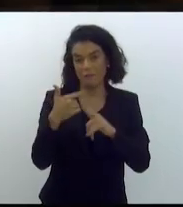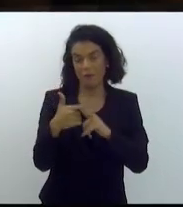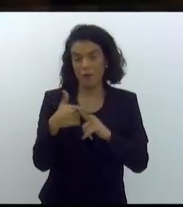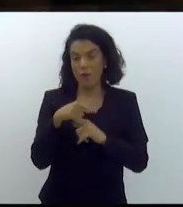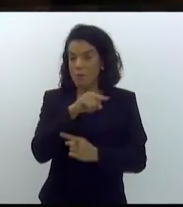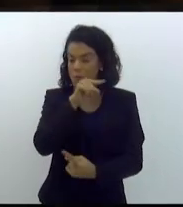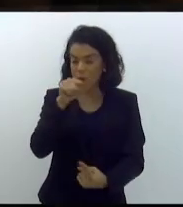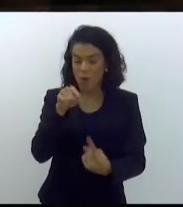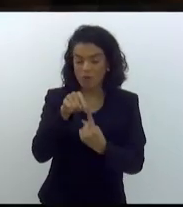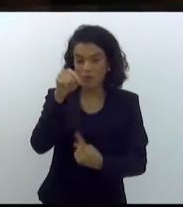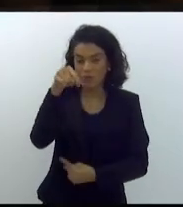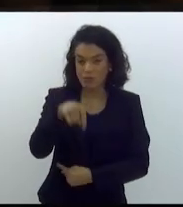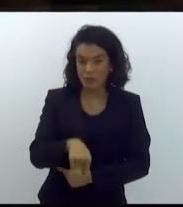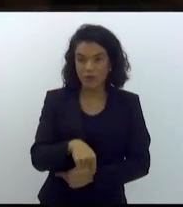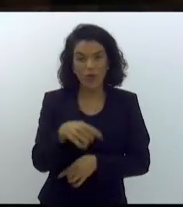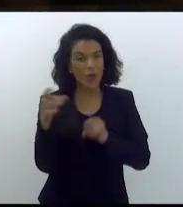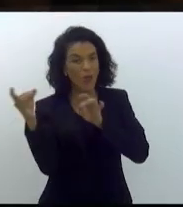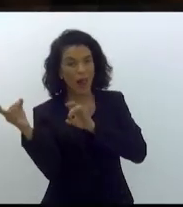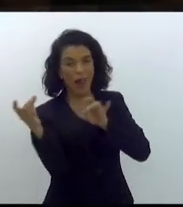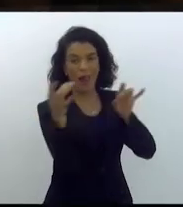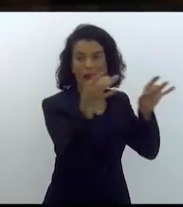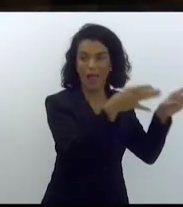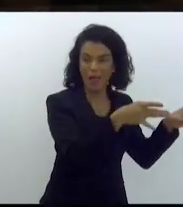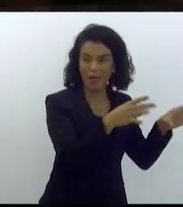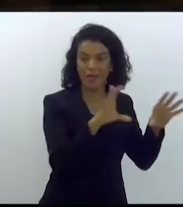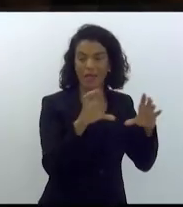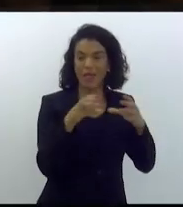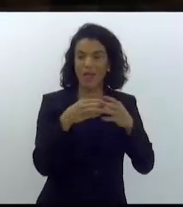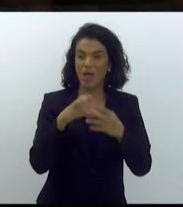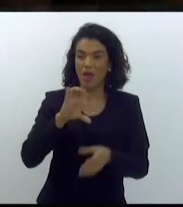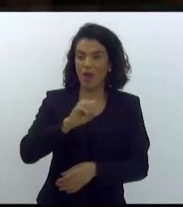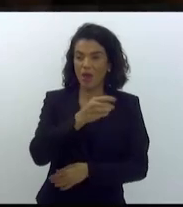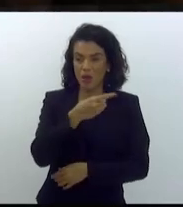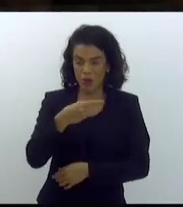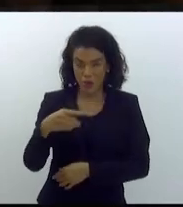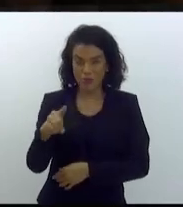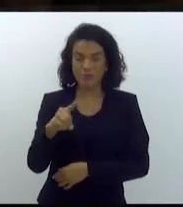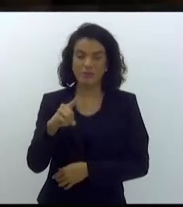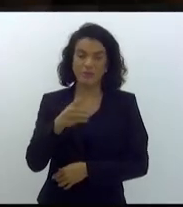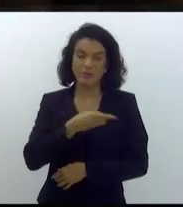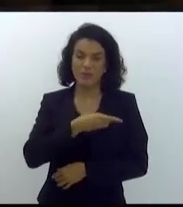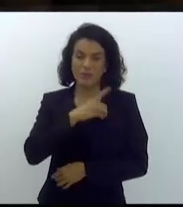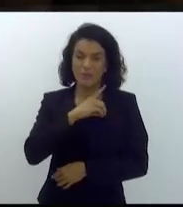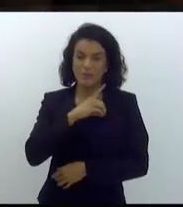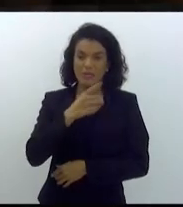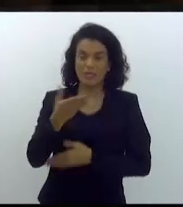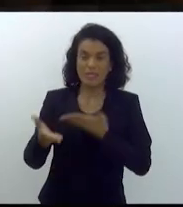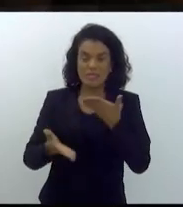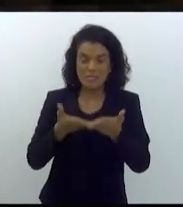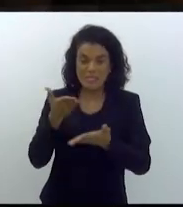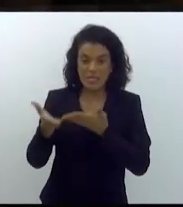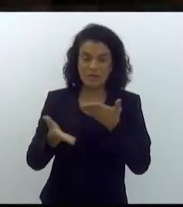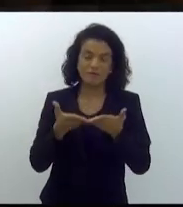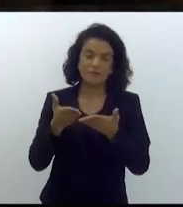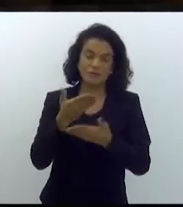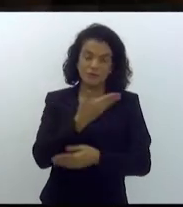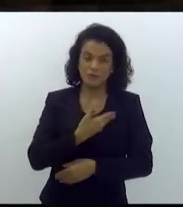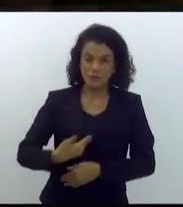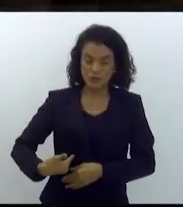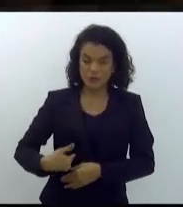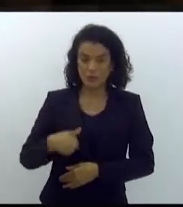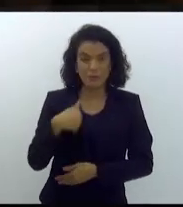correndo larguei lá a comissão precisa pelo deputada Marta Rocha de serviço público para não perder